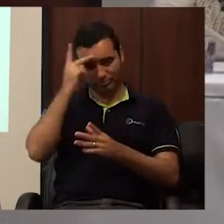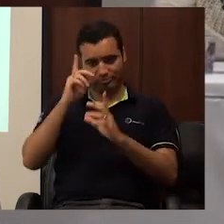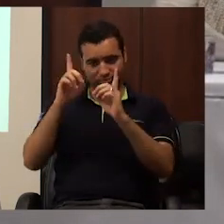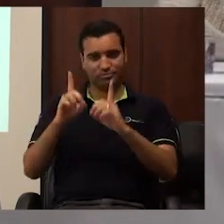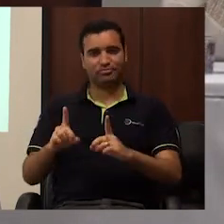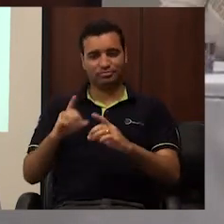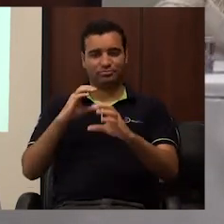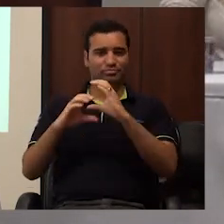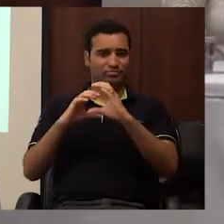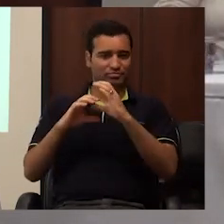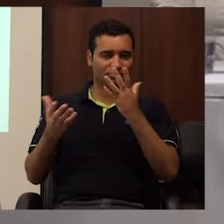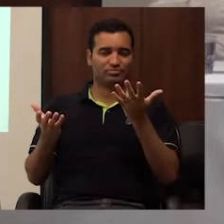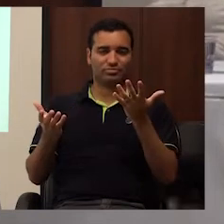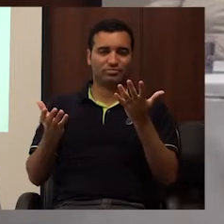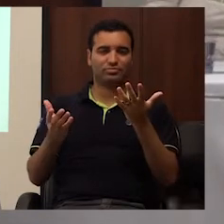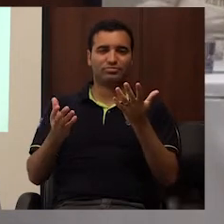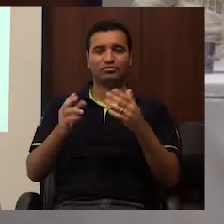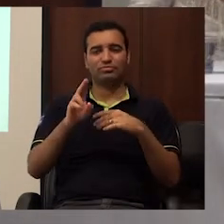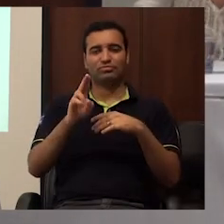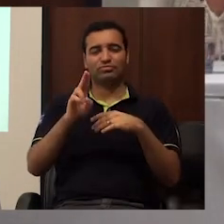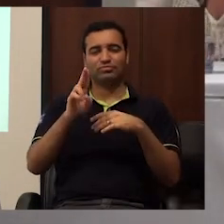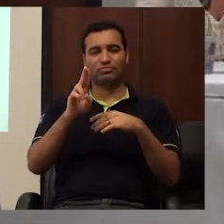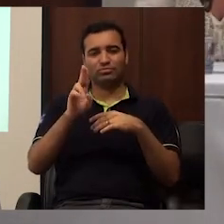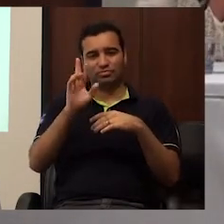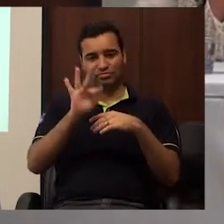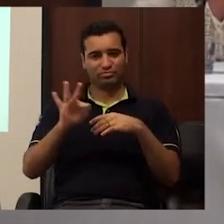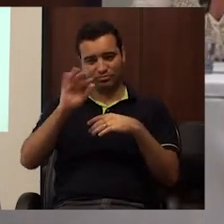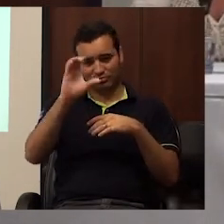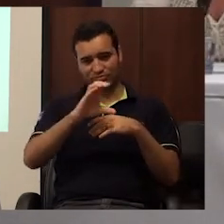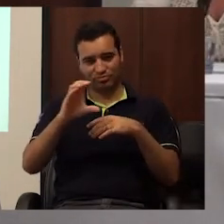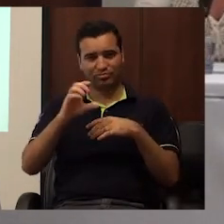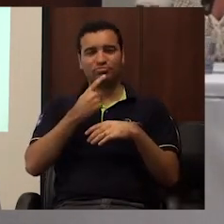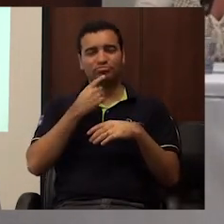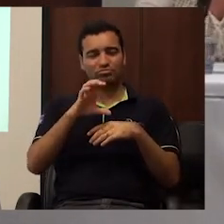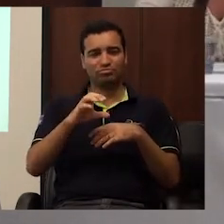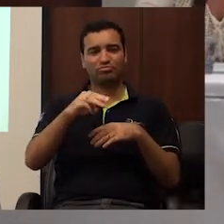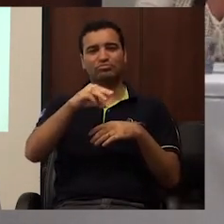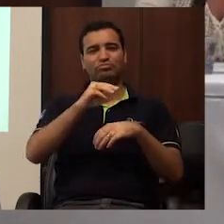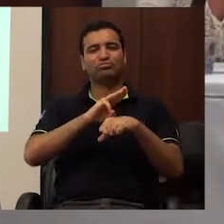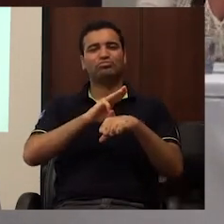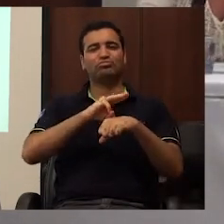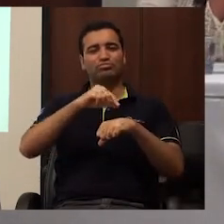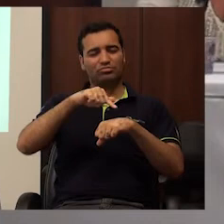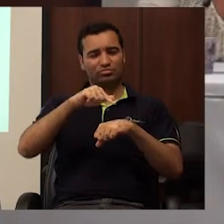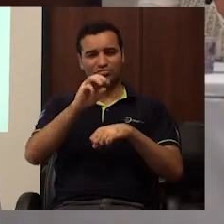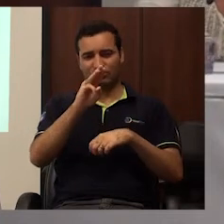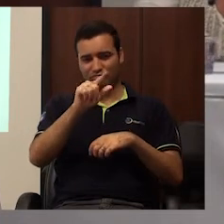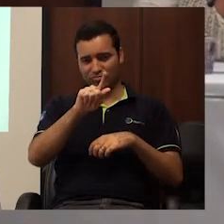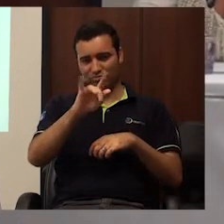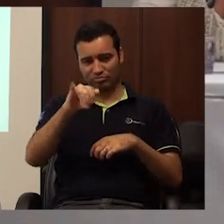Áudio de Comunicação, a Universidade Católica de Campinas, Universidade de Mogi e assim por diante, né?